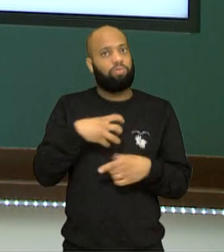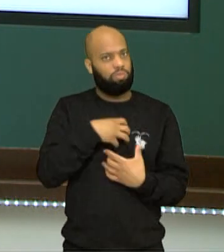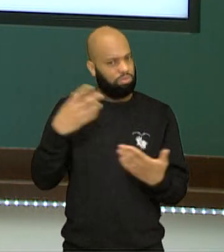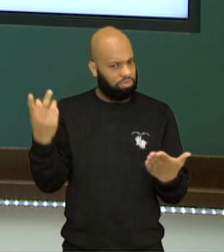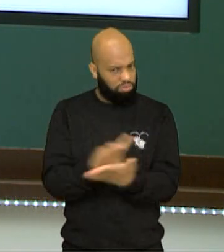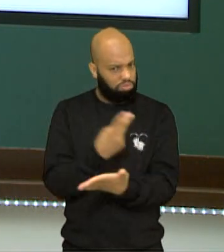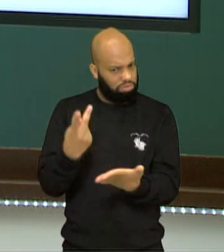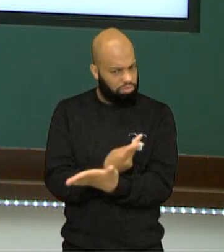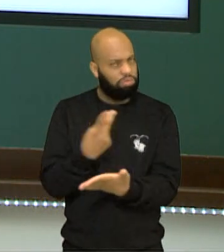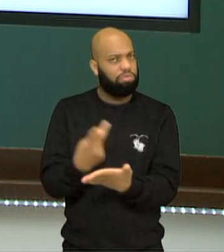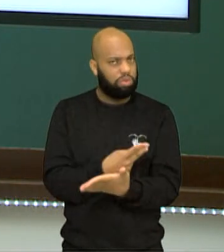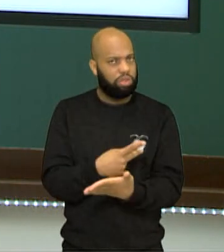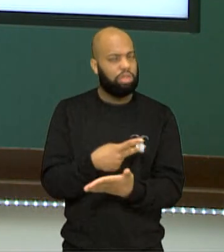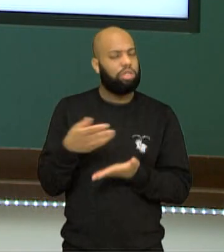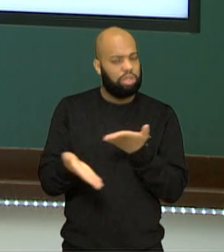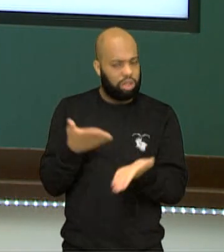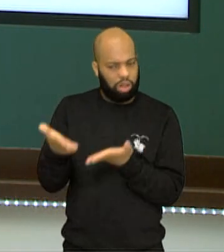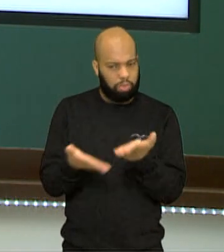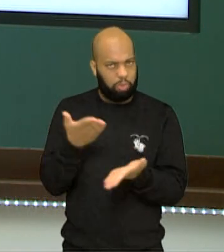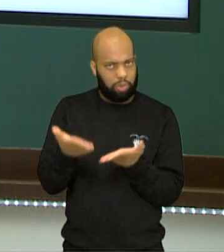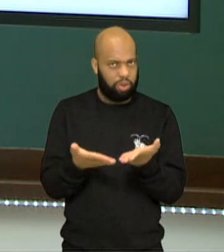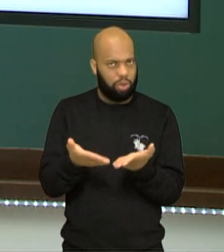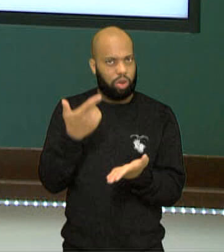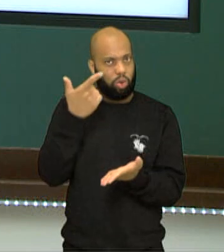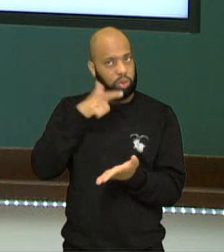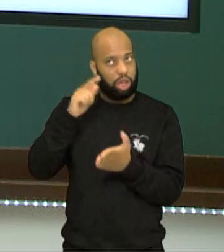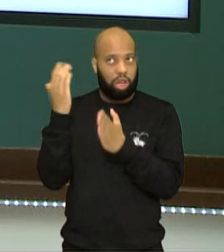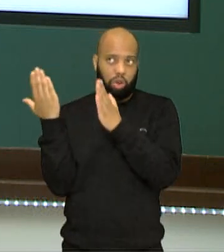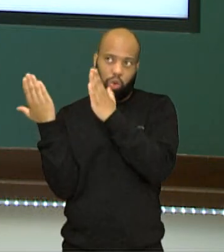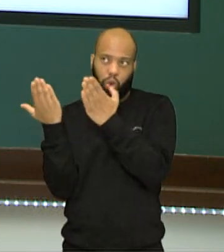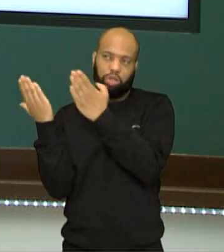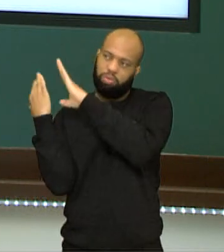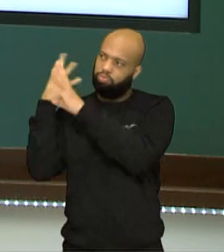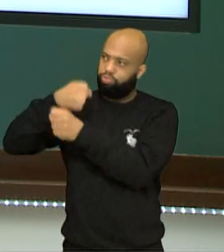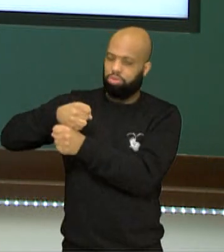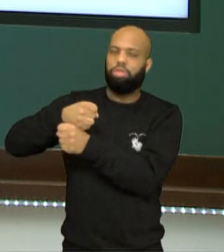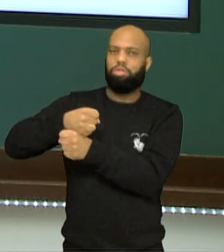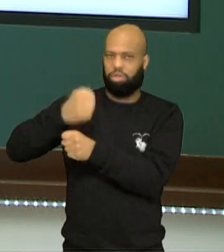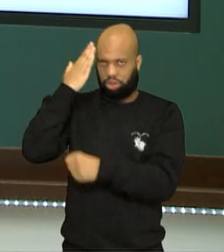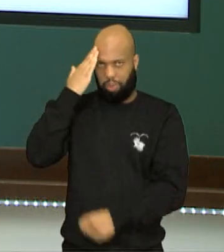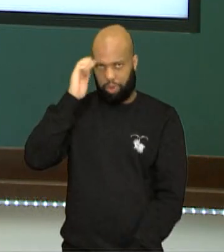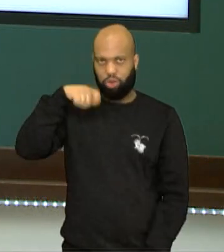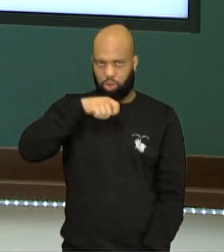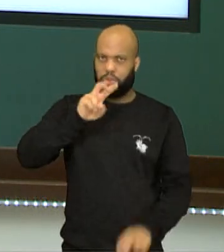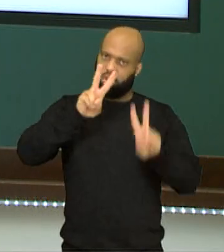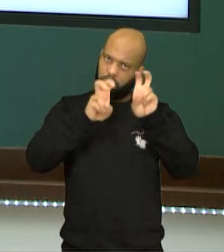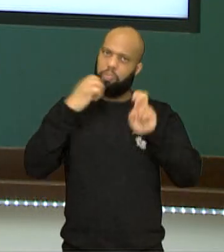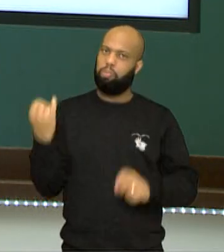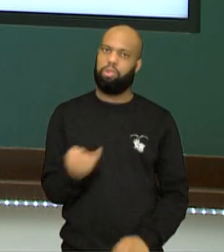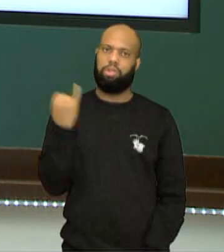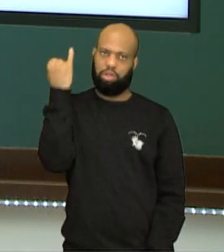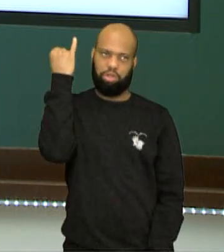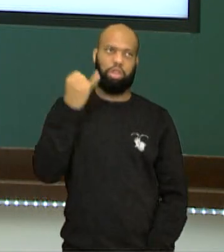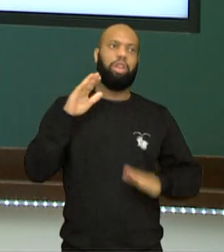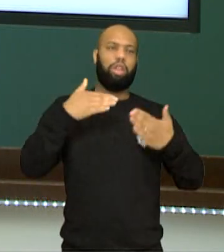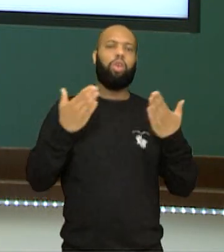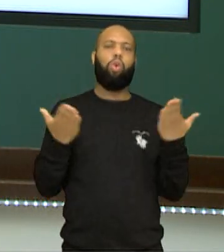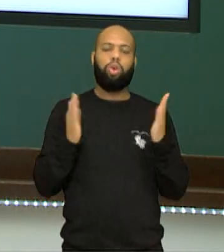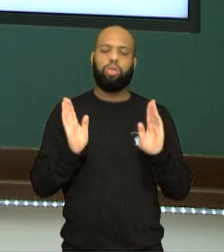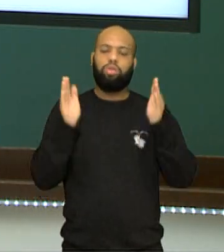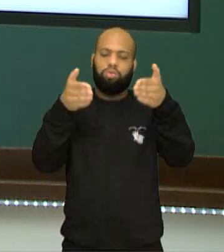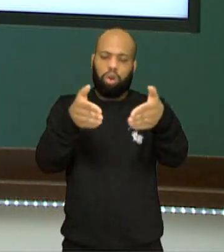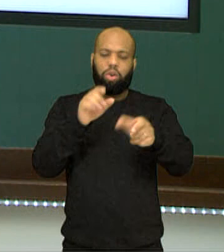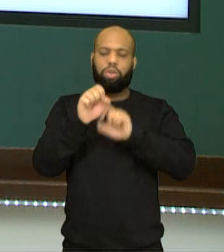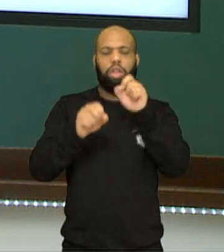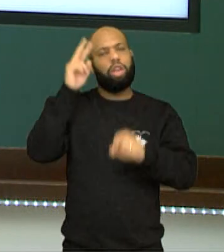era, né? E para a gente resgatar isso hoje. Então, o foco hoje na nossa aula é lembrar um pouquinho disso para a gente